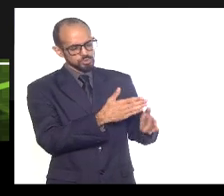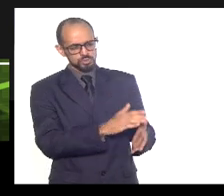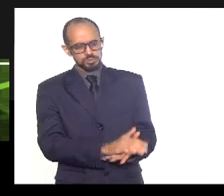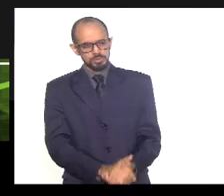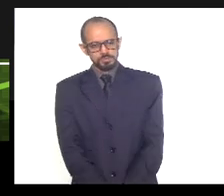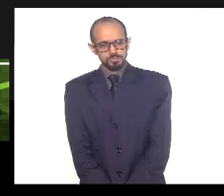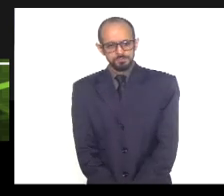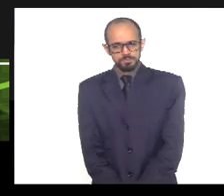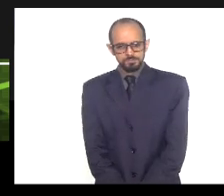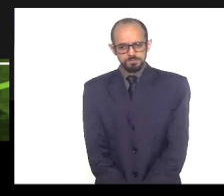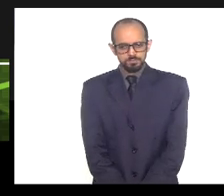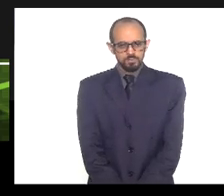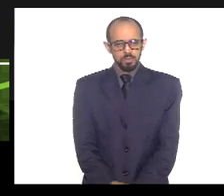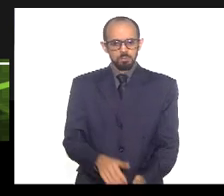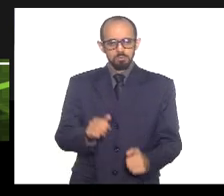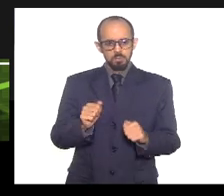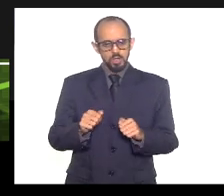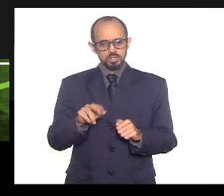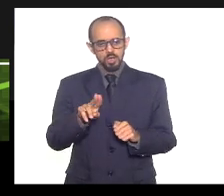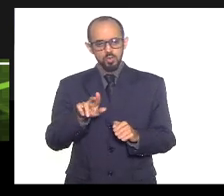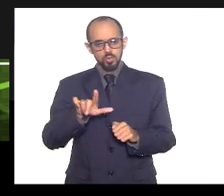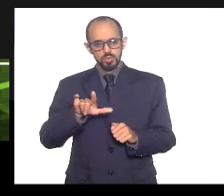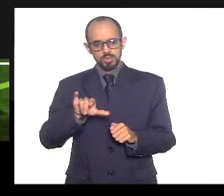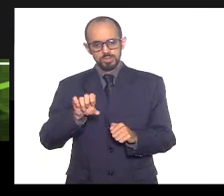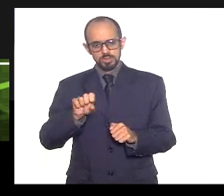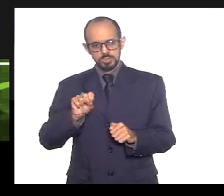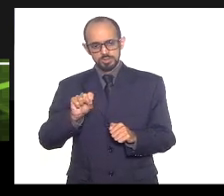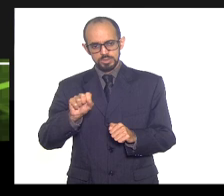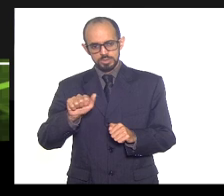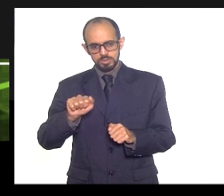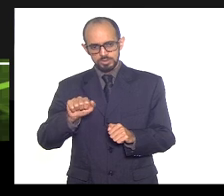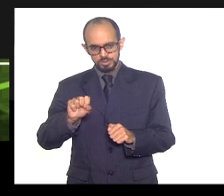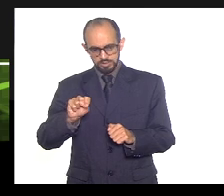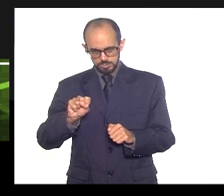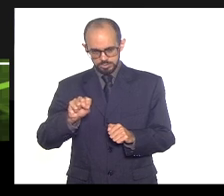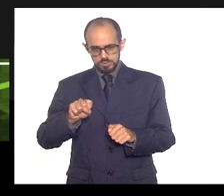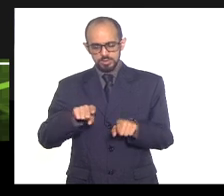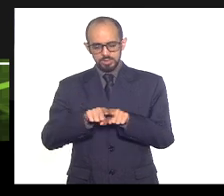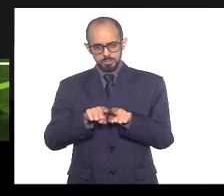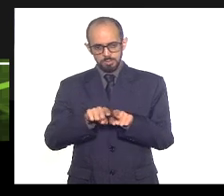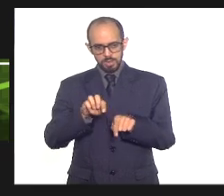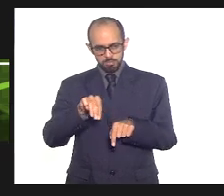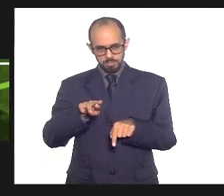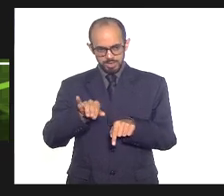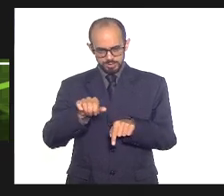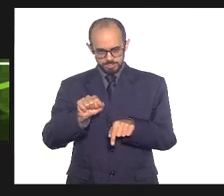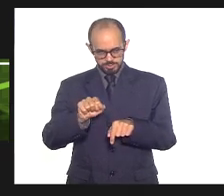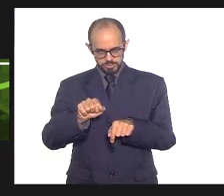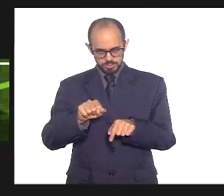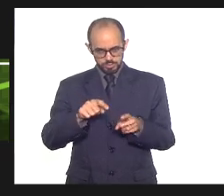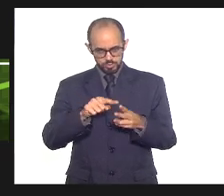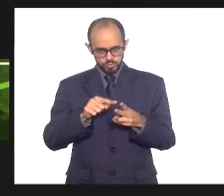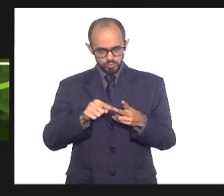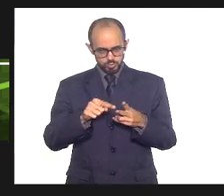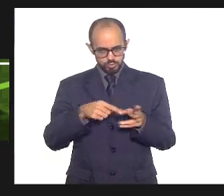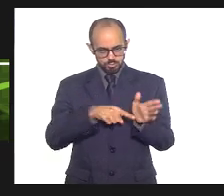Bom, pode ser direcionado a Ulisses e também a Márcia, né? São duas, na verdade. Uma,